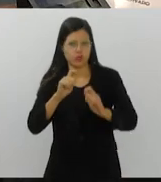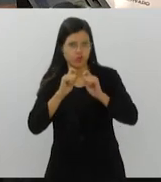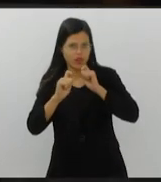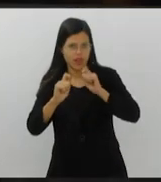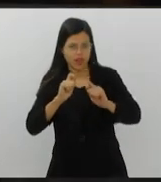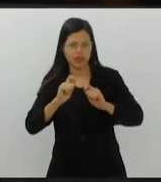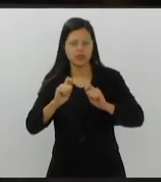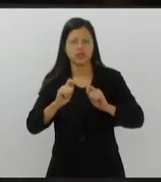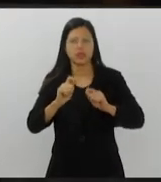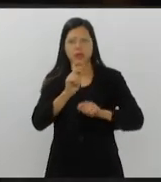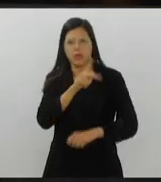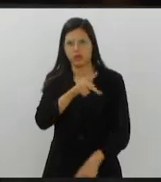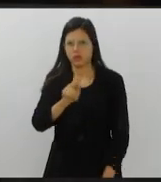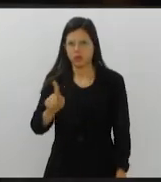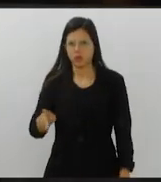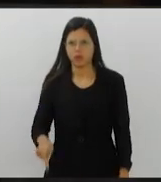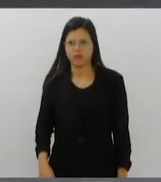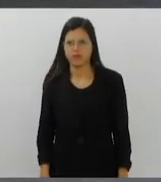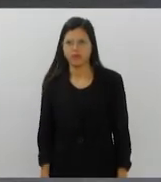professor.